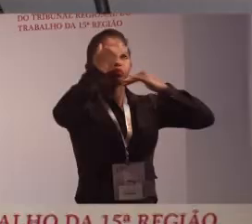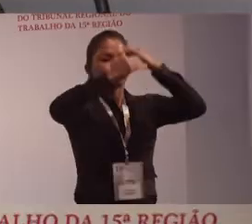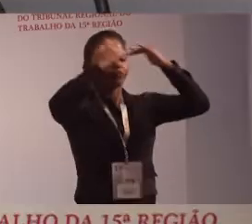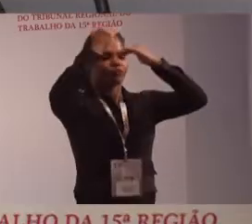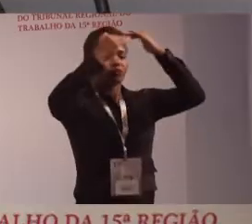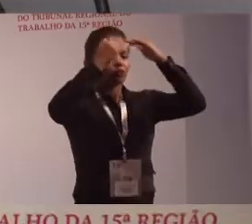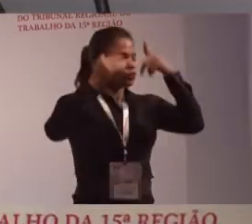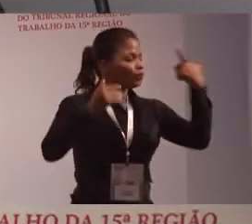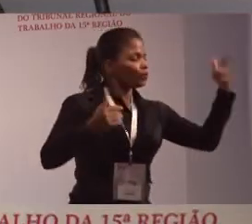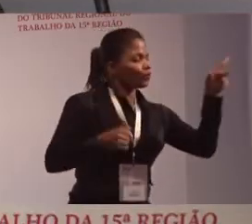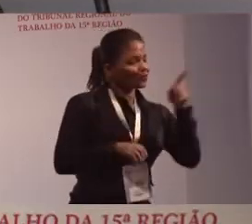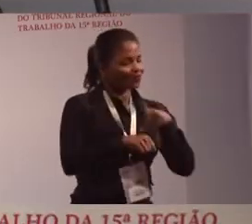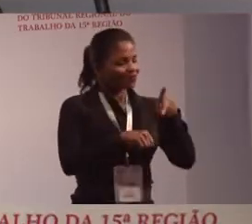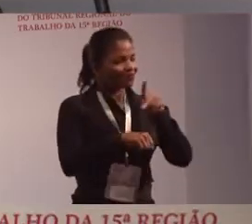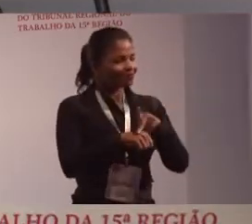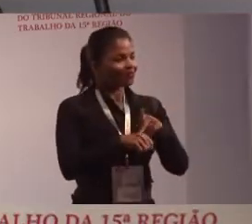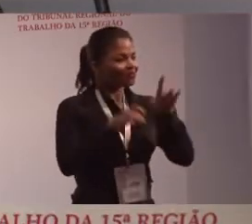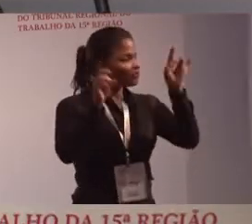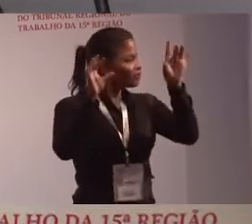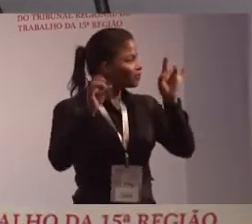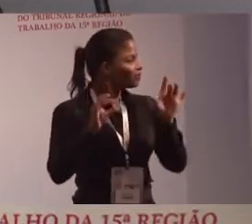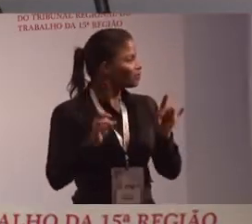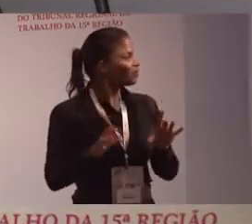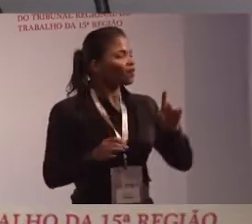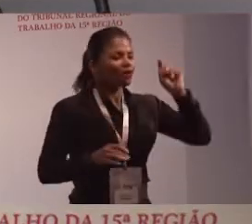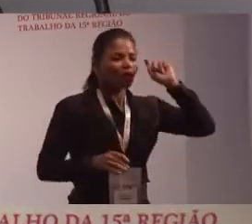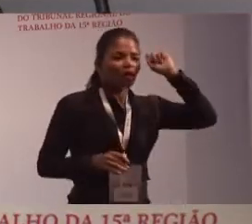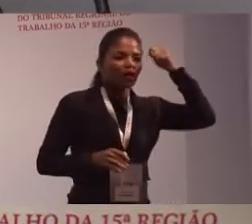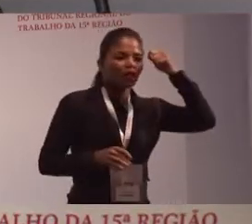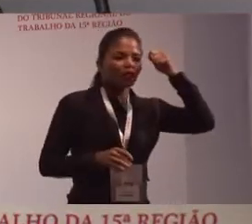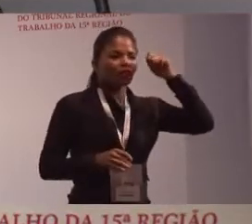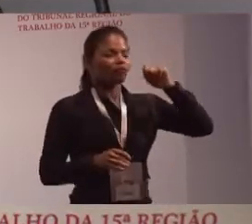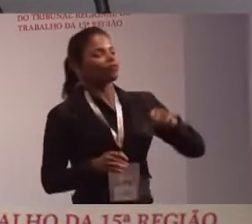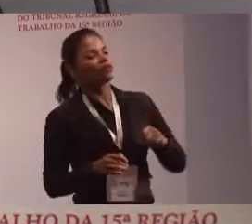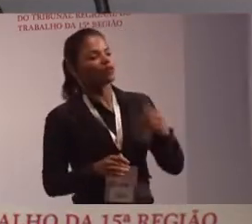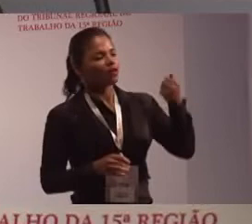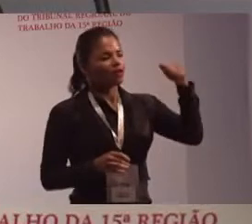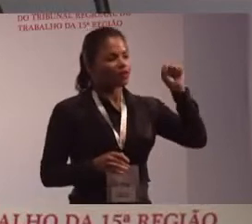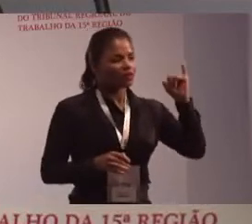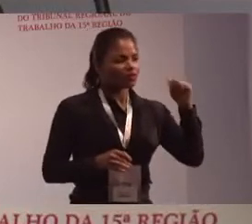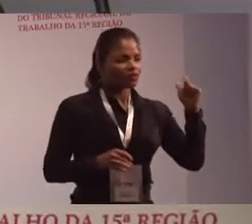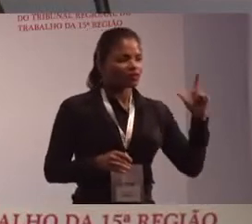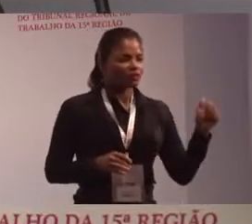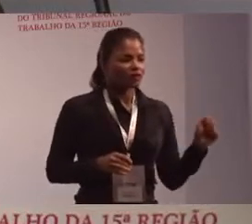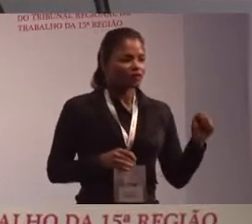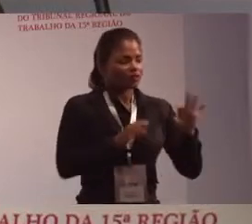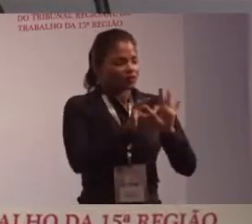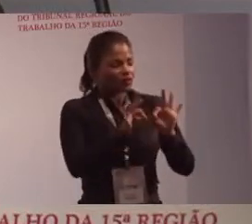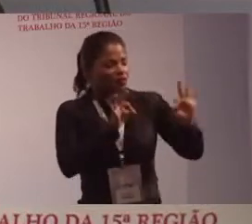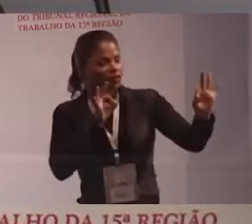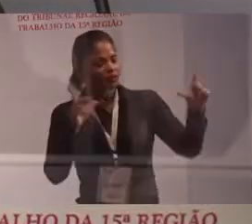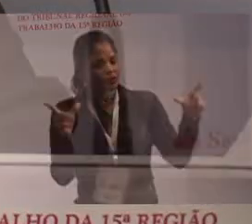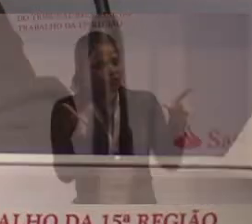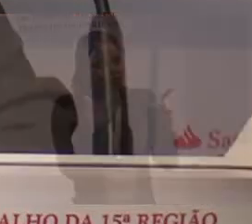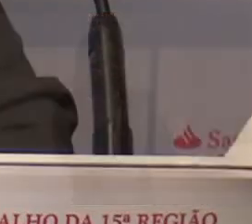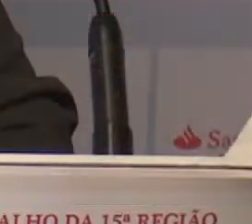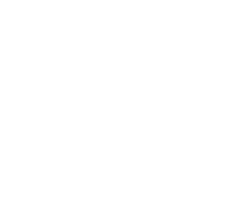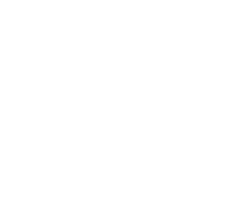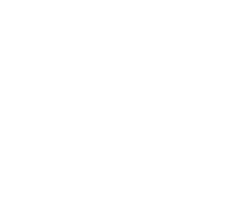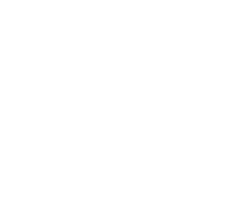outros, mas, em especial, em grandes regiões como África e Ásia, a gente ainda está muito longe de diminuir esse